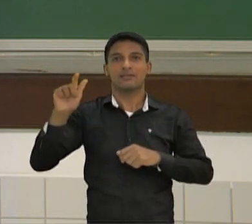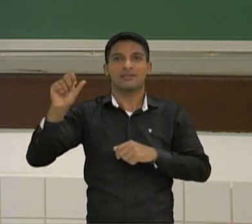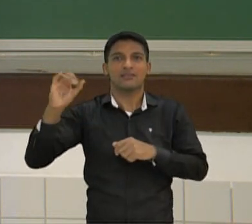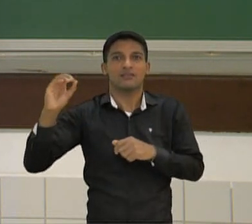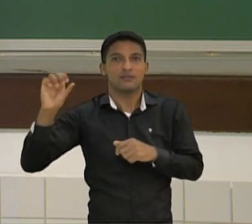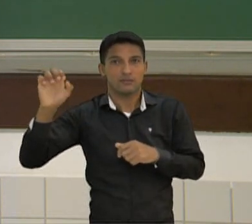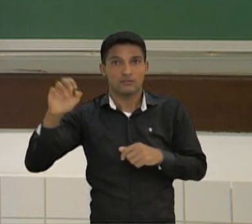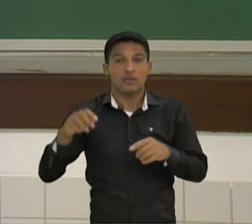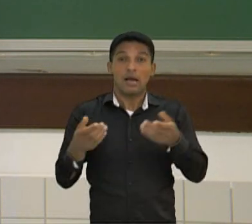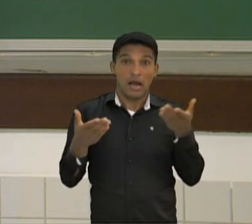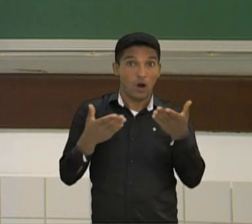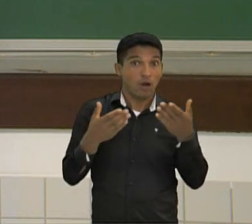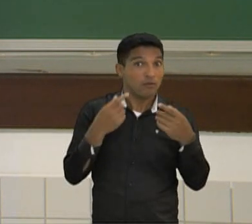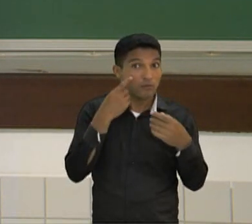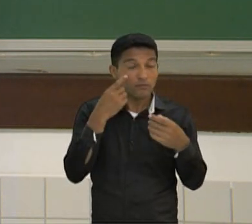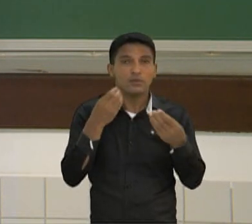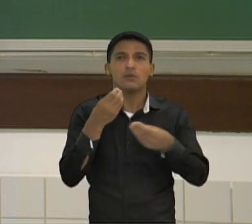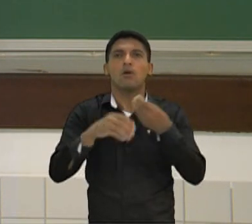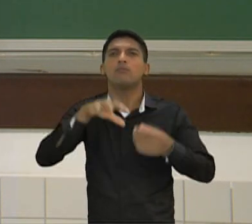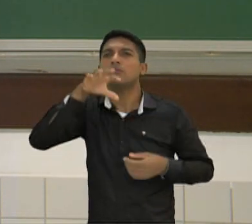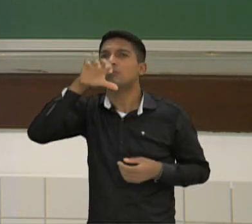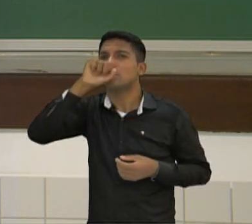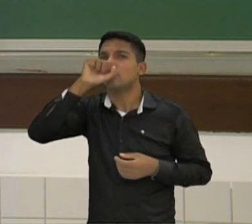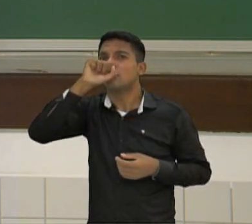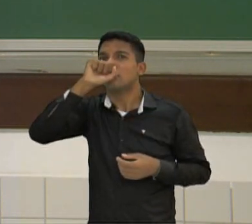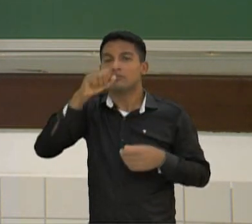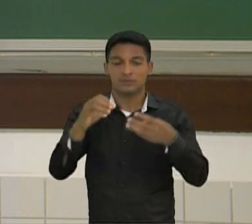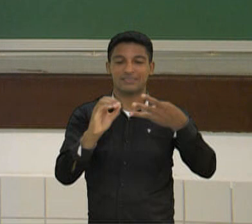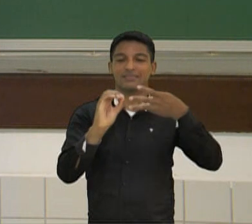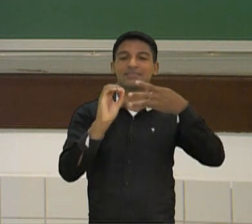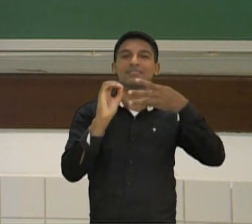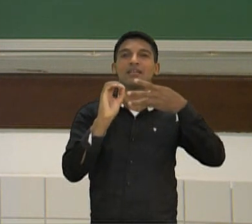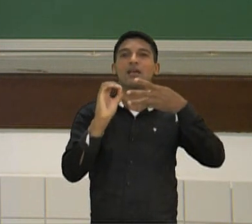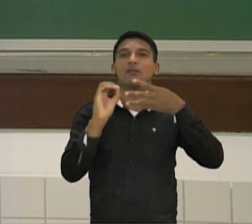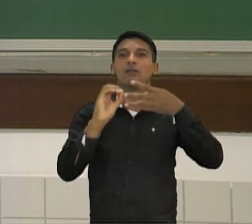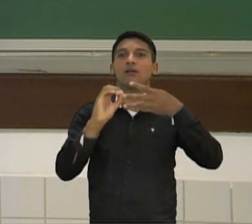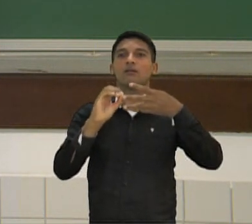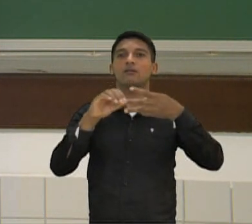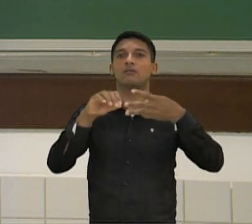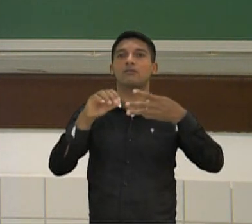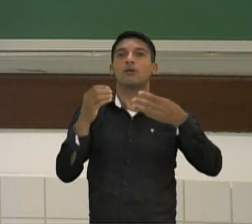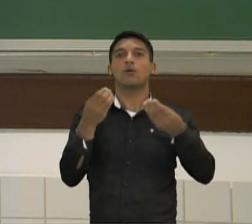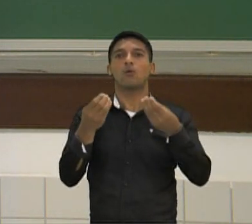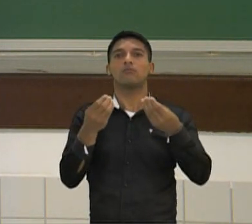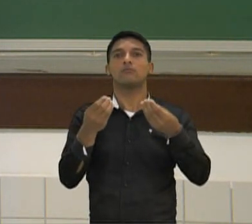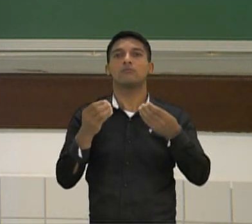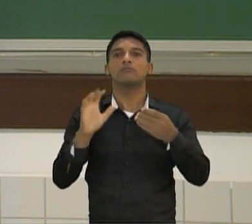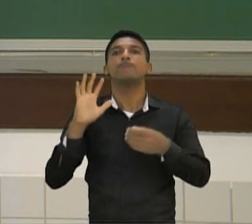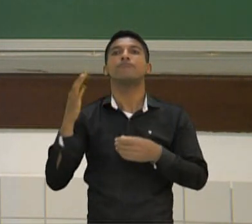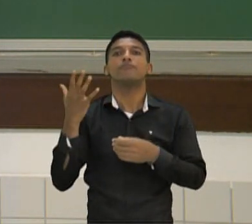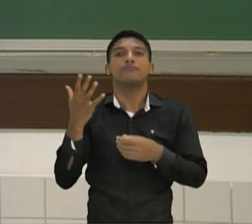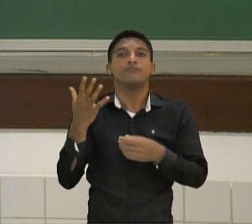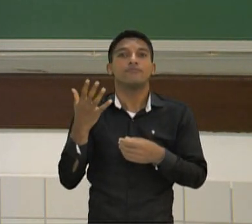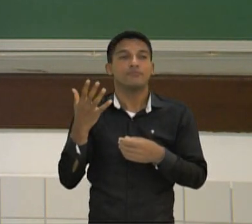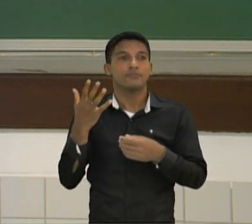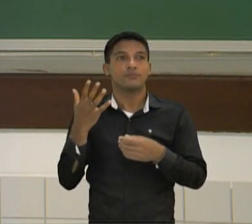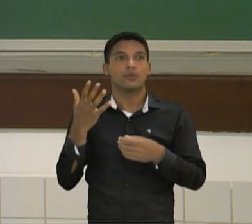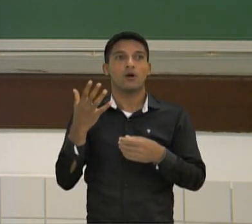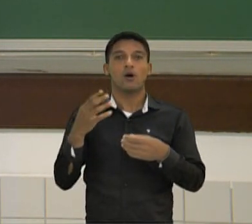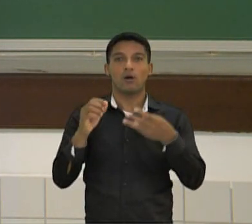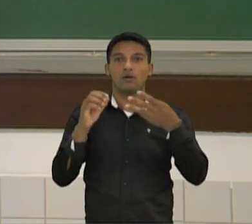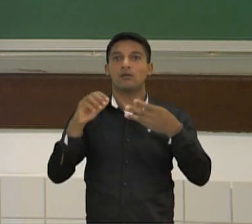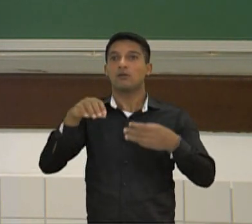realizar a respiração celular. Acompanhe aqui comigo nesse slide, mostrando onde que isso acontece. Tá? Então, o oxigênio